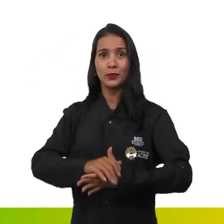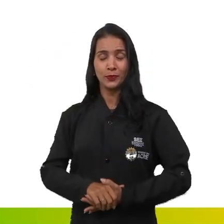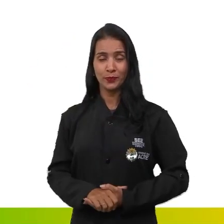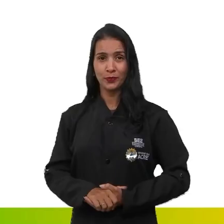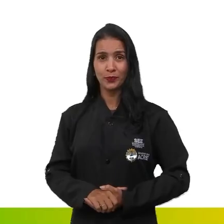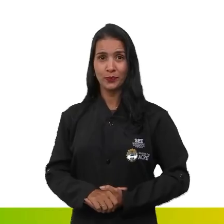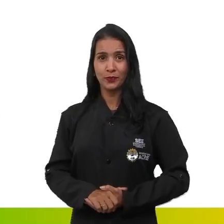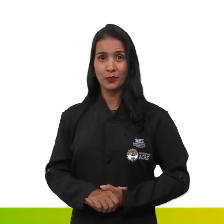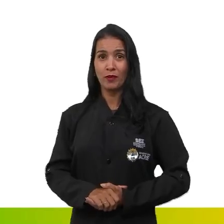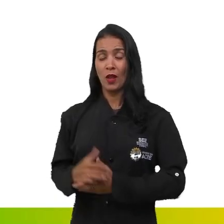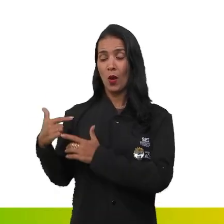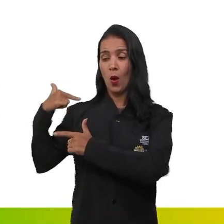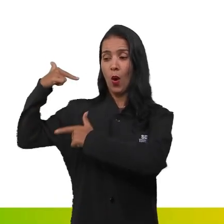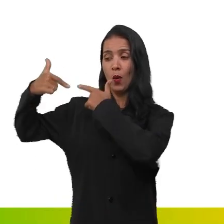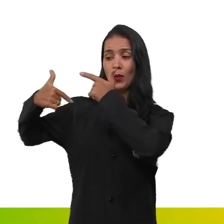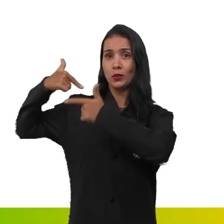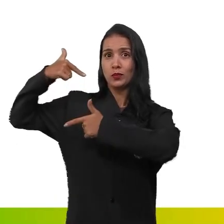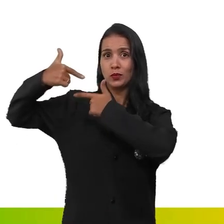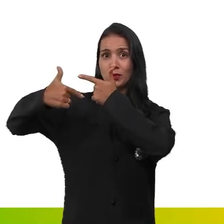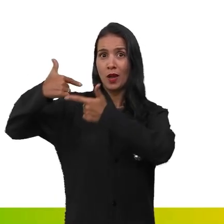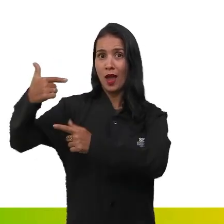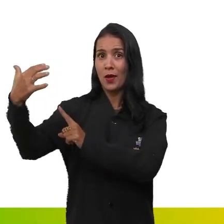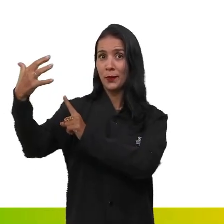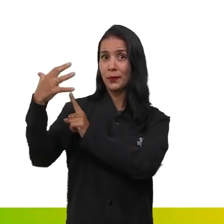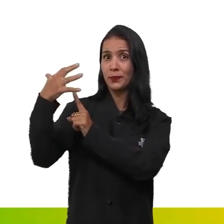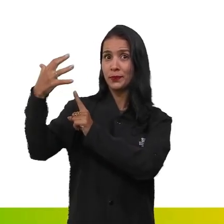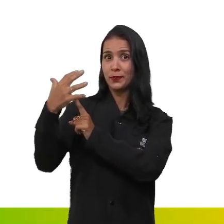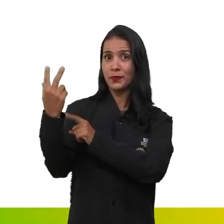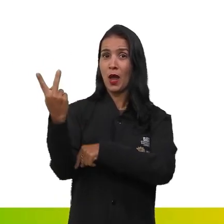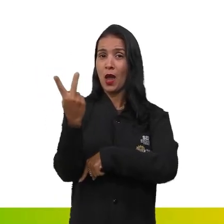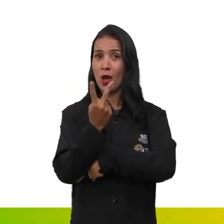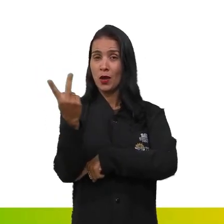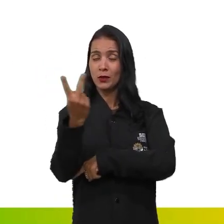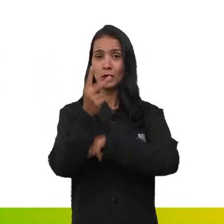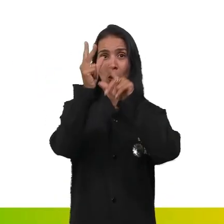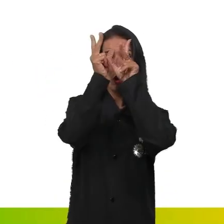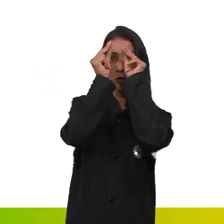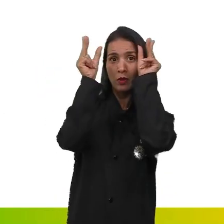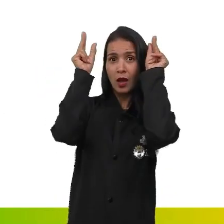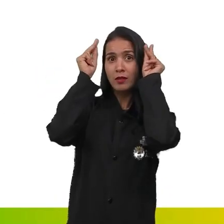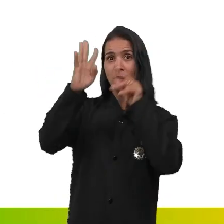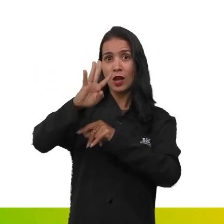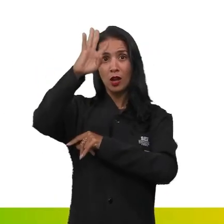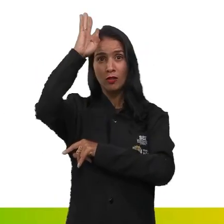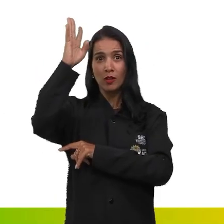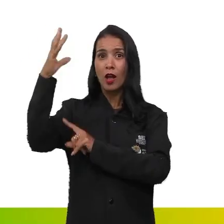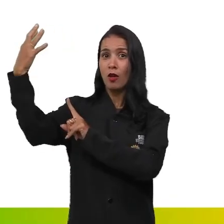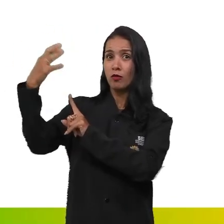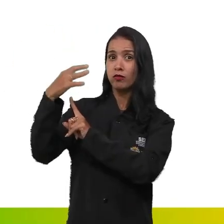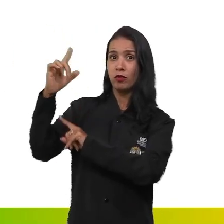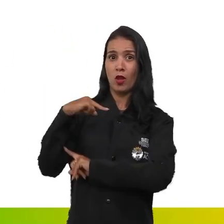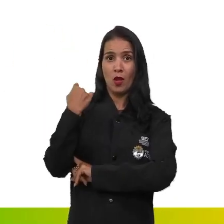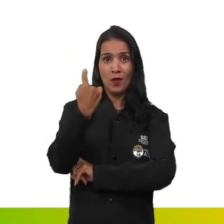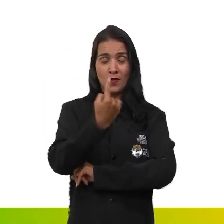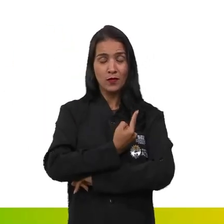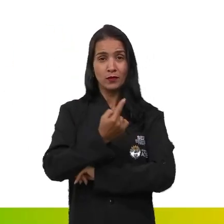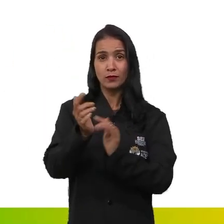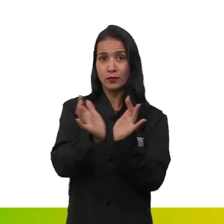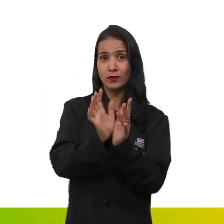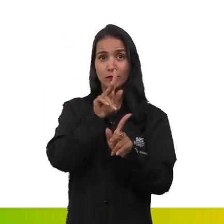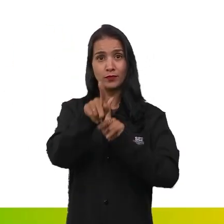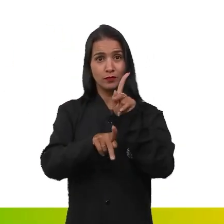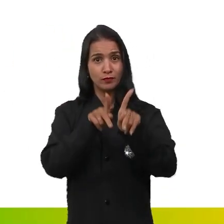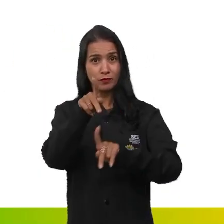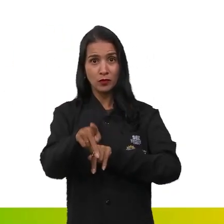Então, o legado dessas duas civilizações para a nossa civilização aqui no Ocidente, para as civilizações